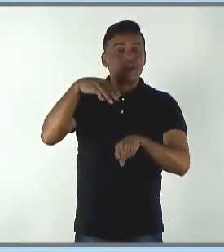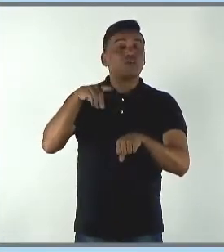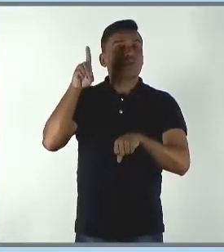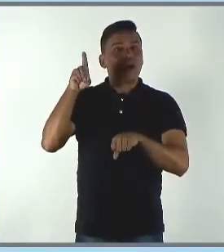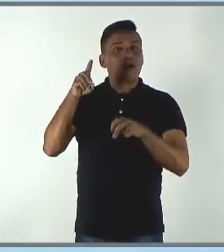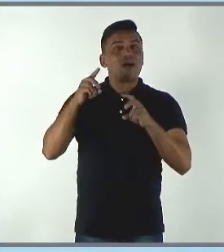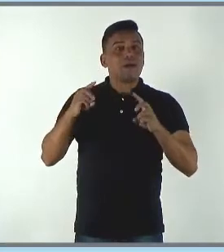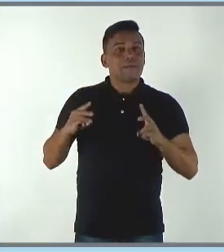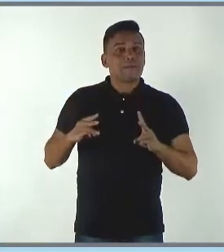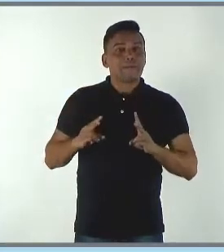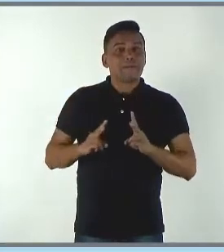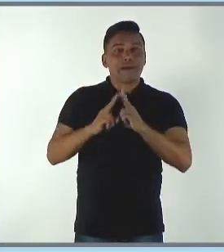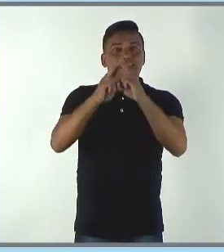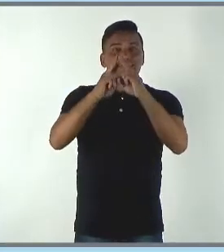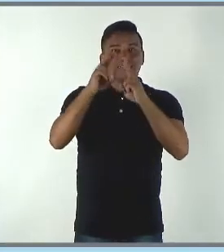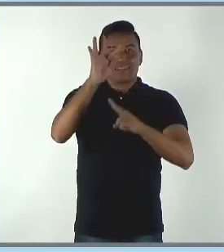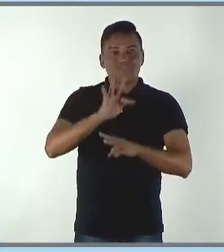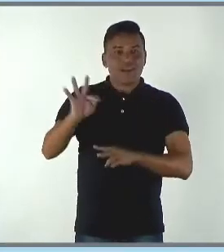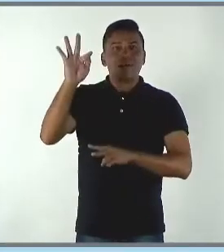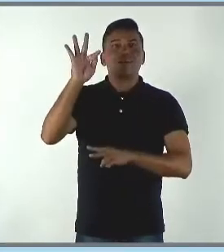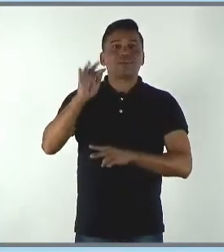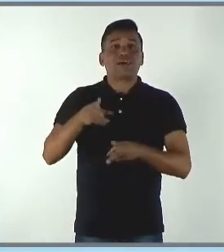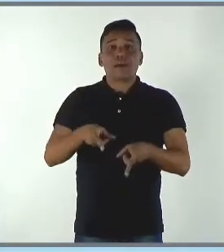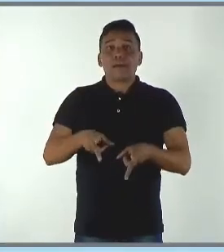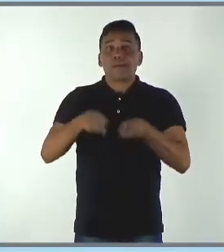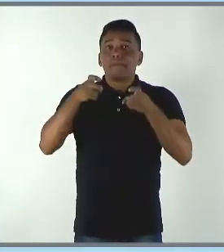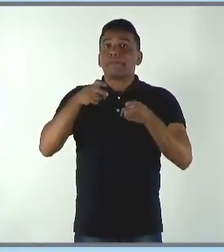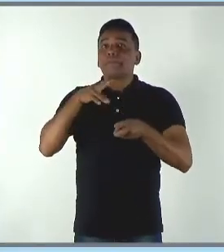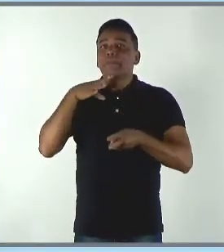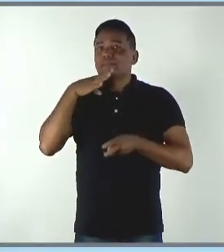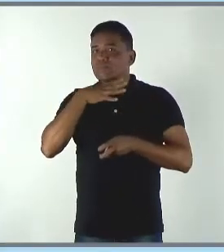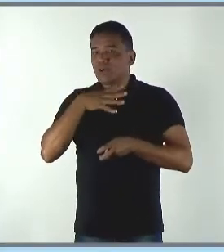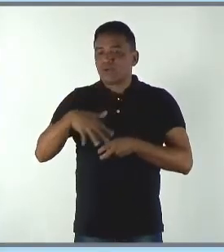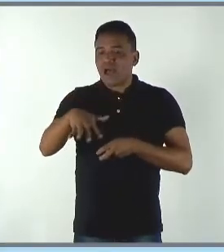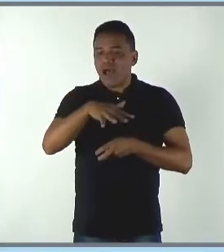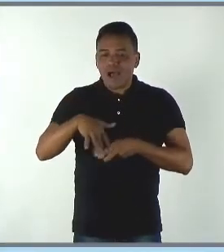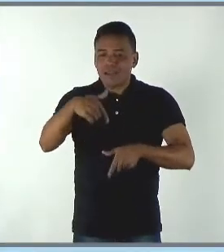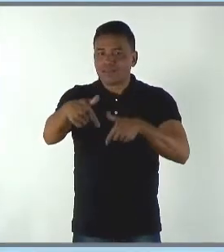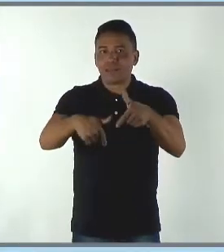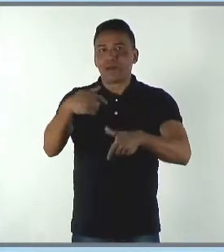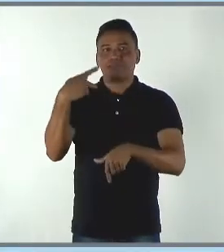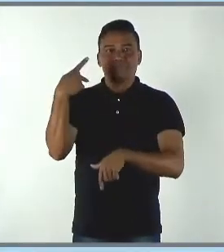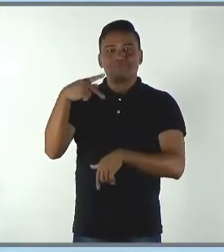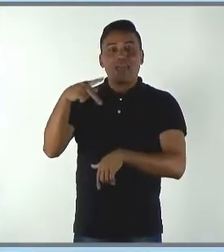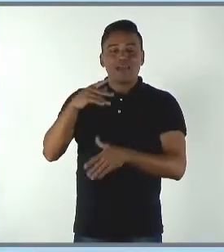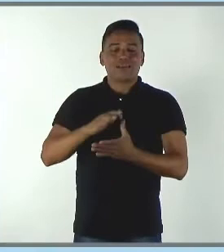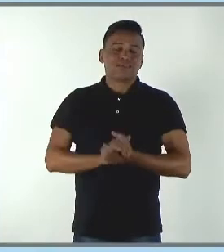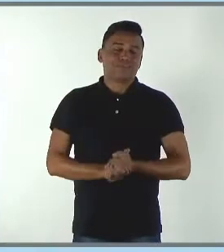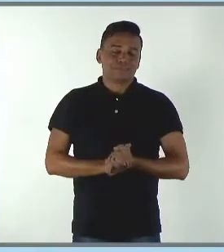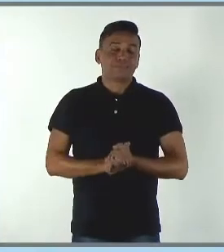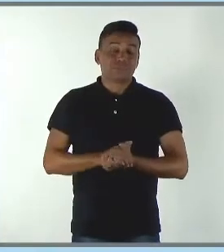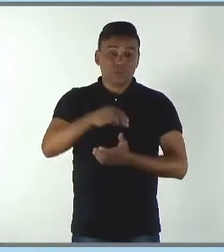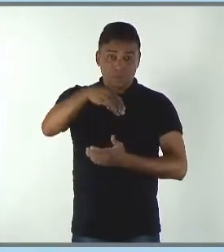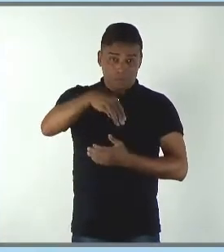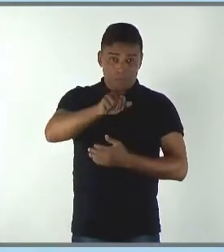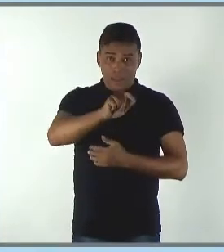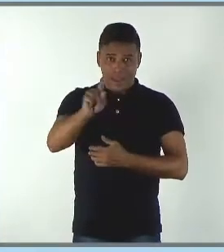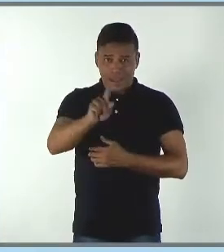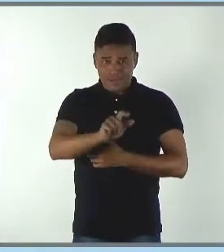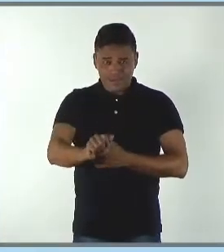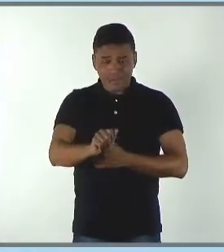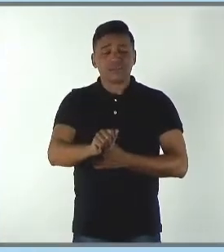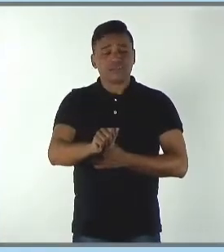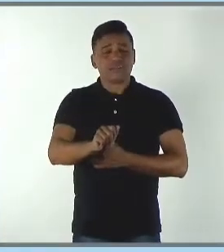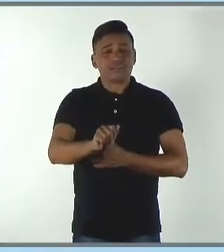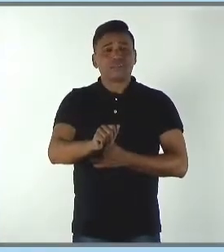ampliação da percepção do campo no qual ela trabalhava. Mas detalhe, pessoal, a Masa está fazendo todo esse percurso no